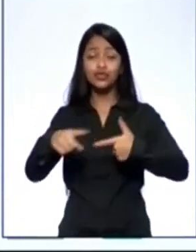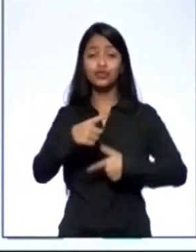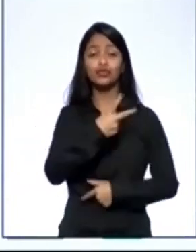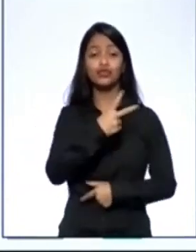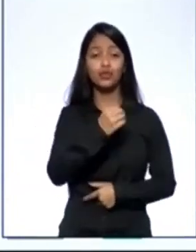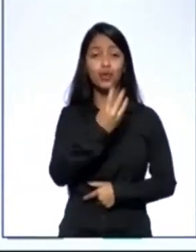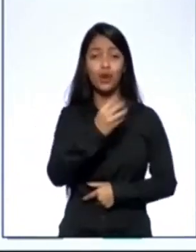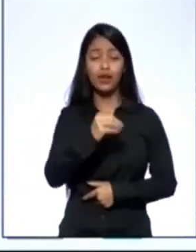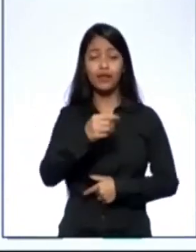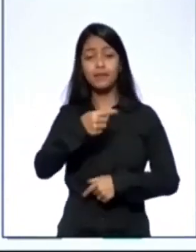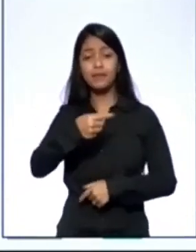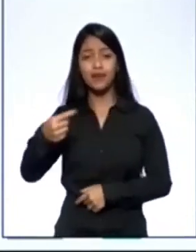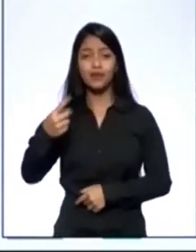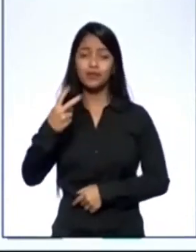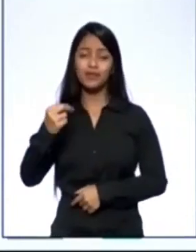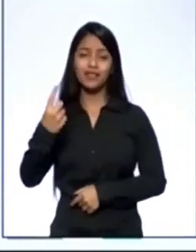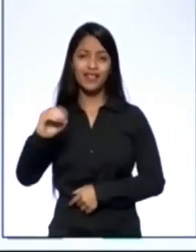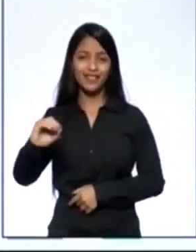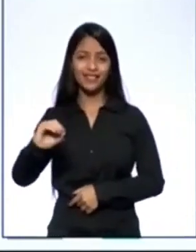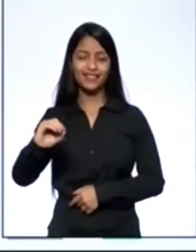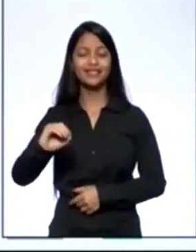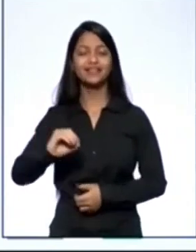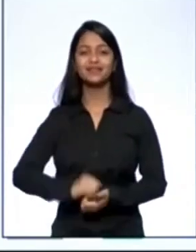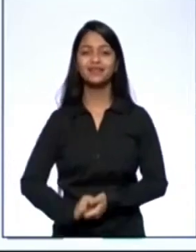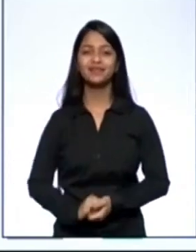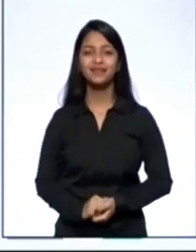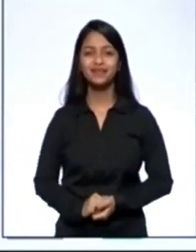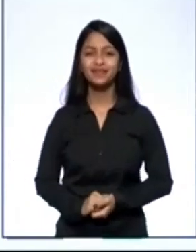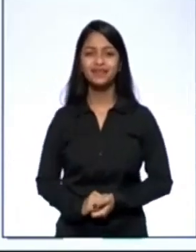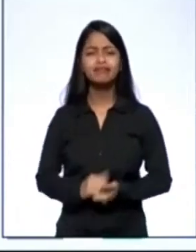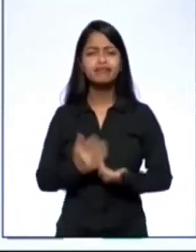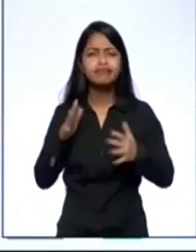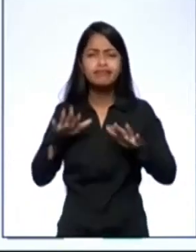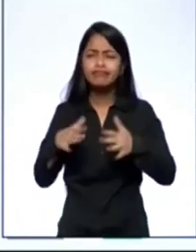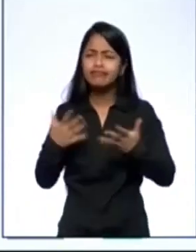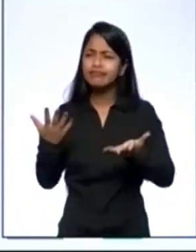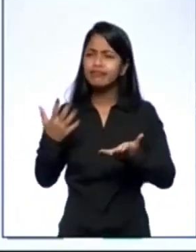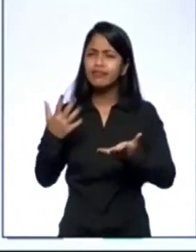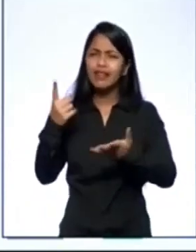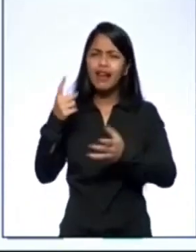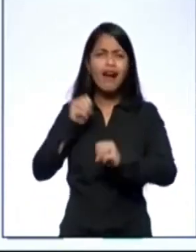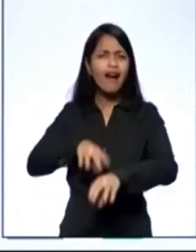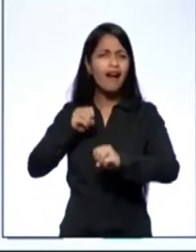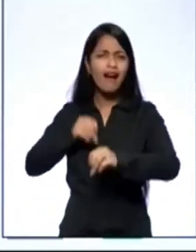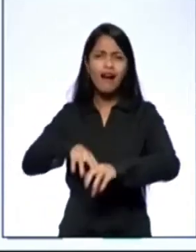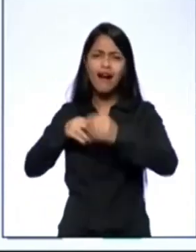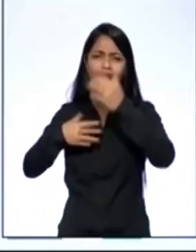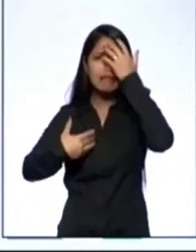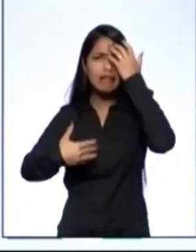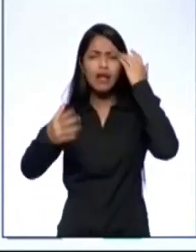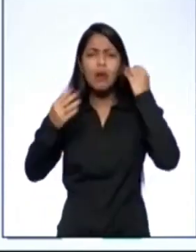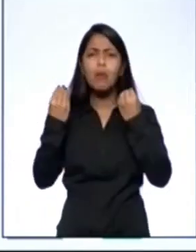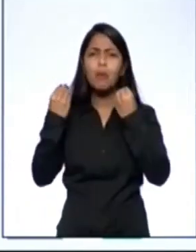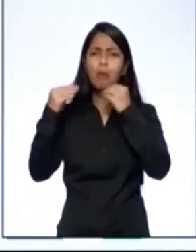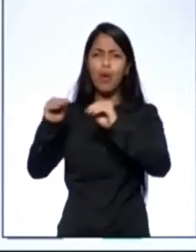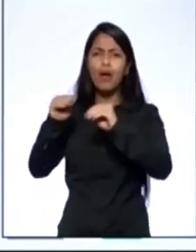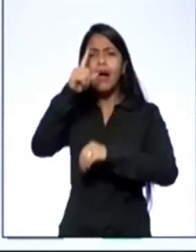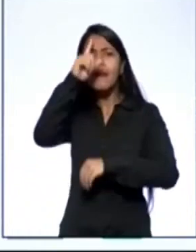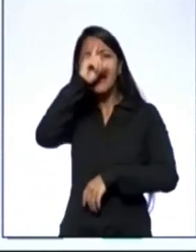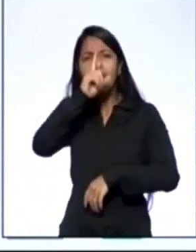2040 - transmitir é Oi adrielzinho eu vi que você ficou inteira quando essa flechinha para baixo